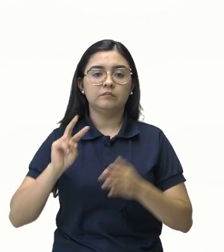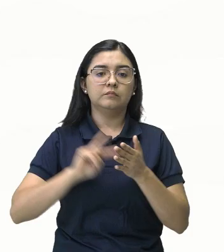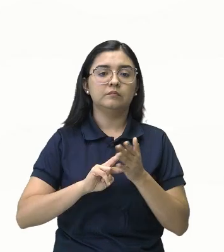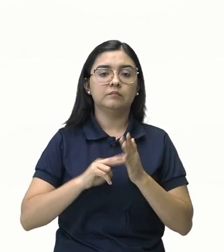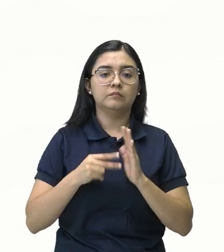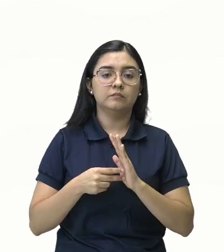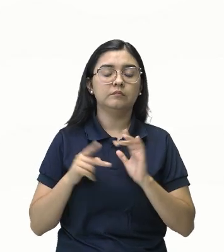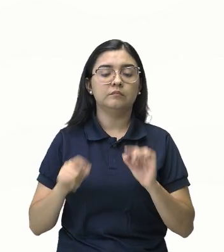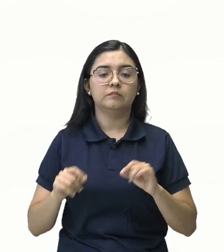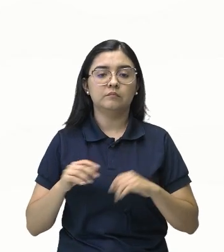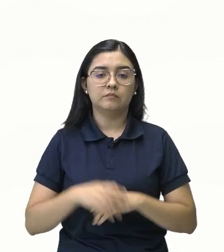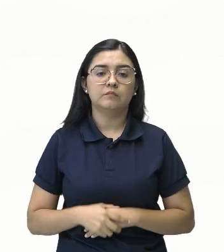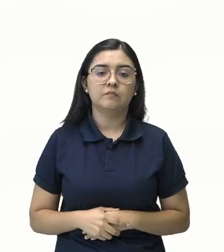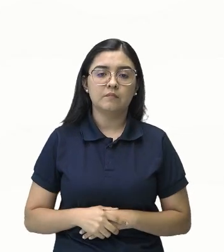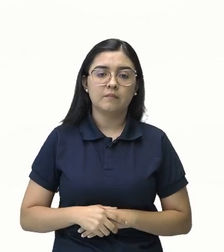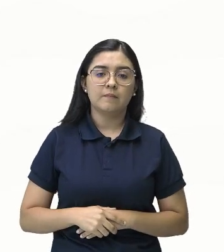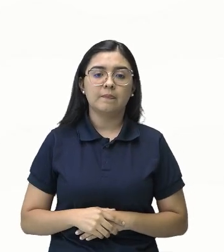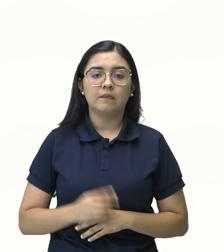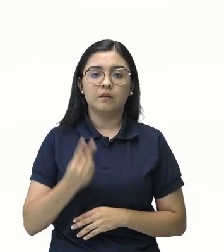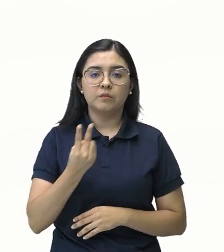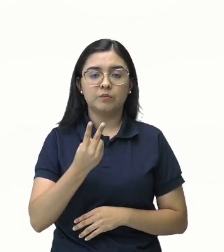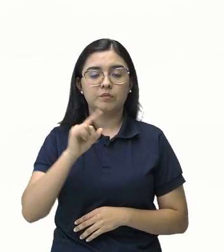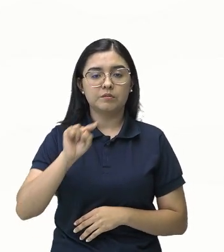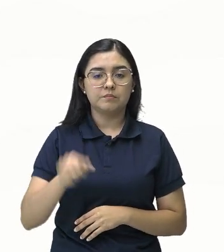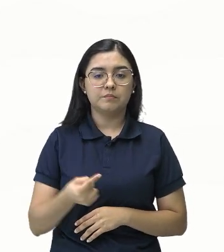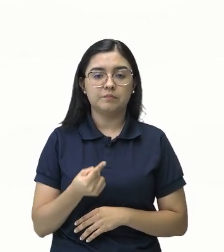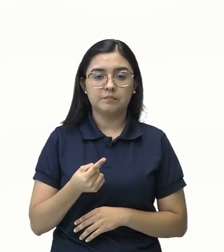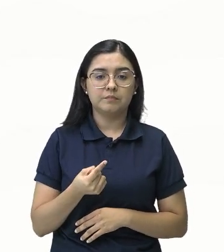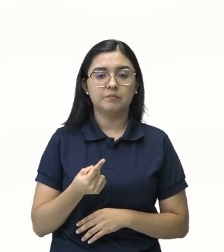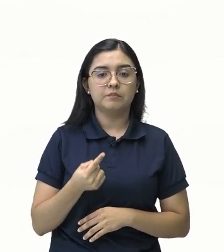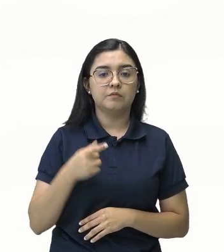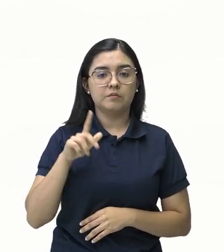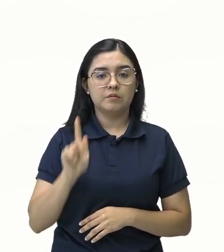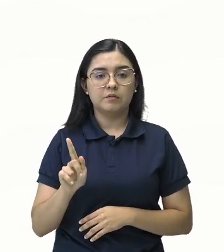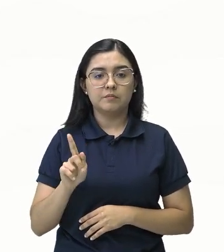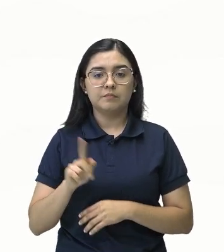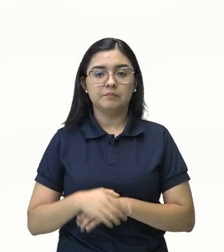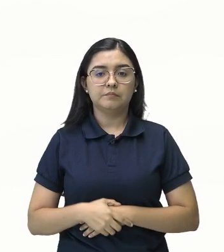ser 2000 gramas.